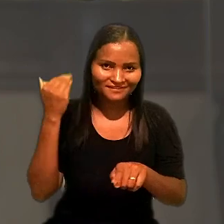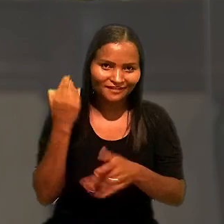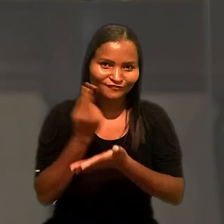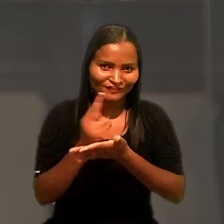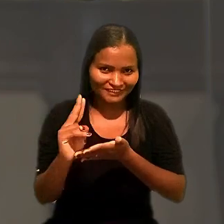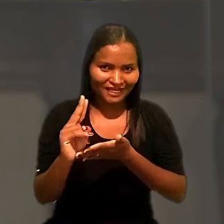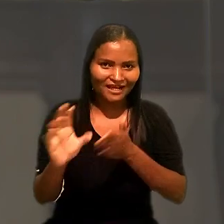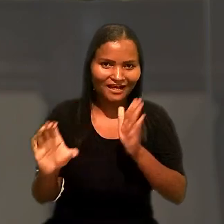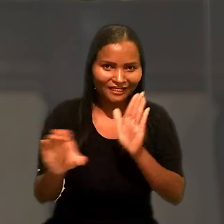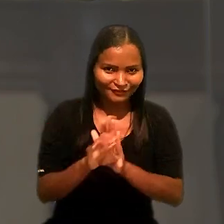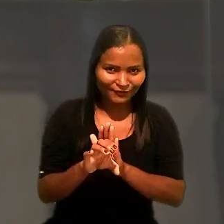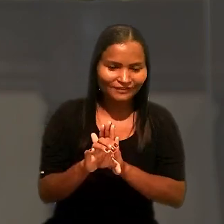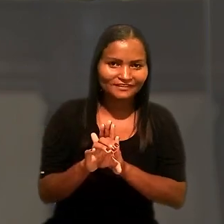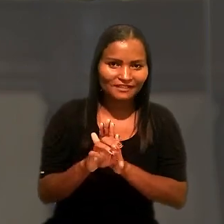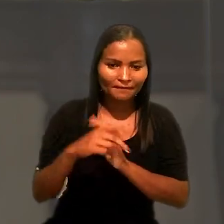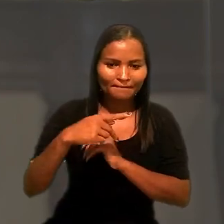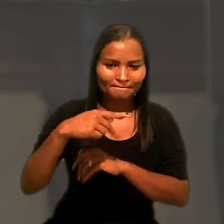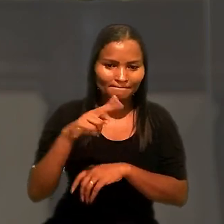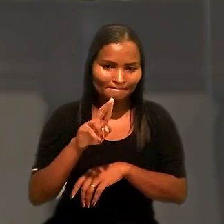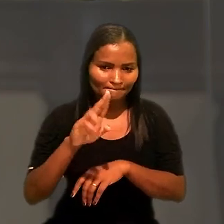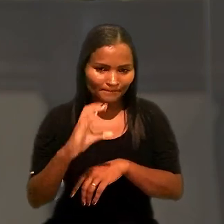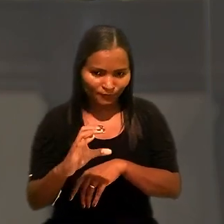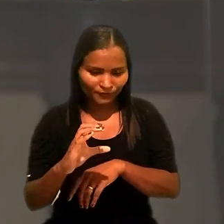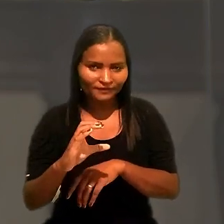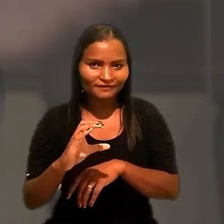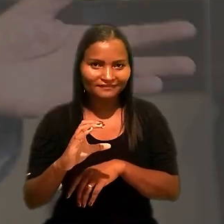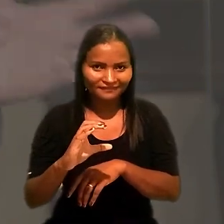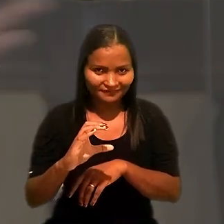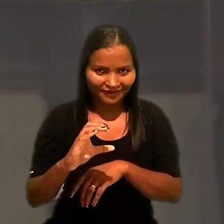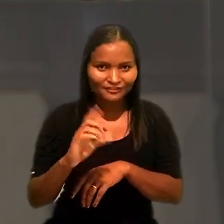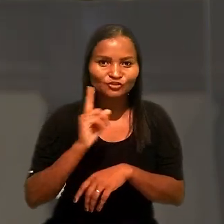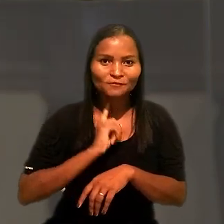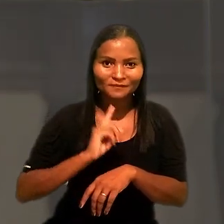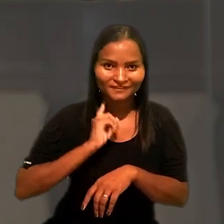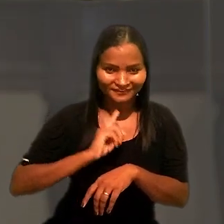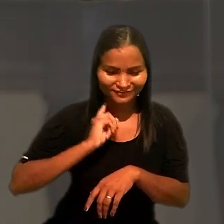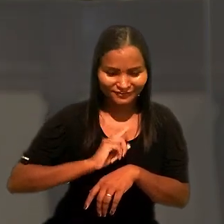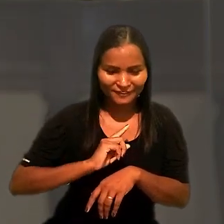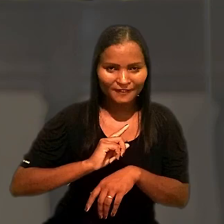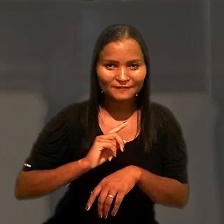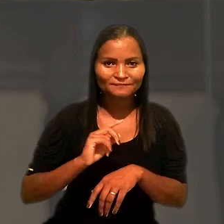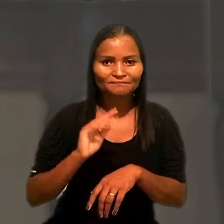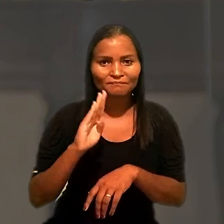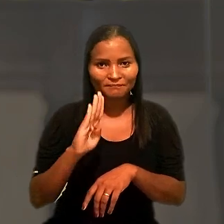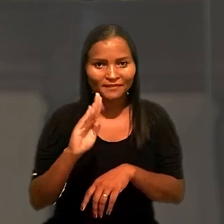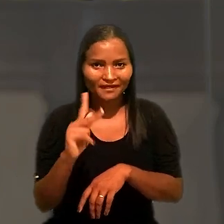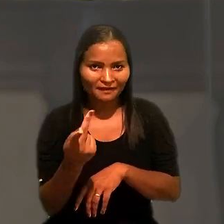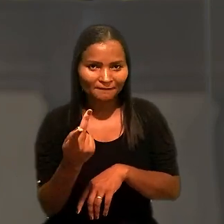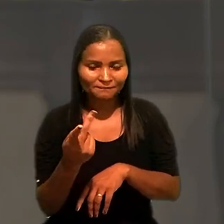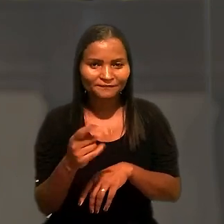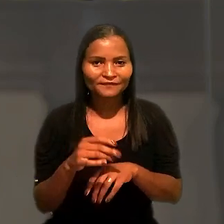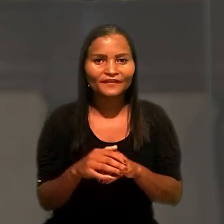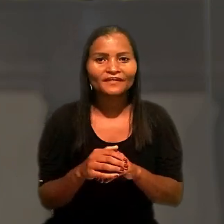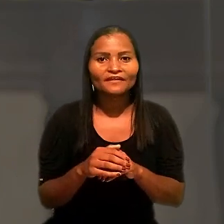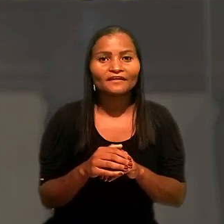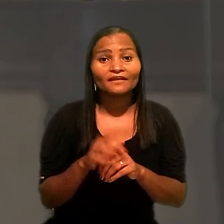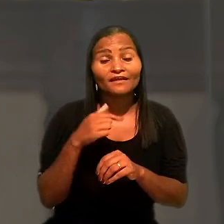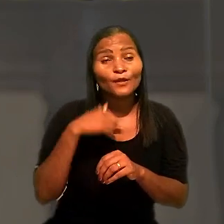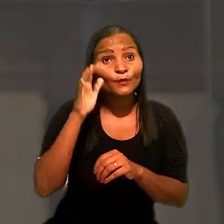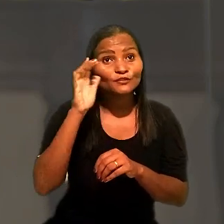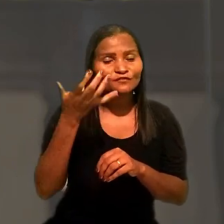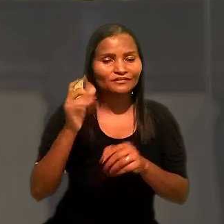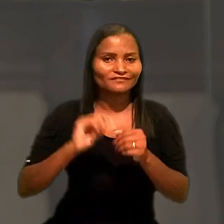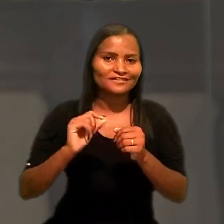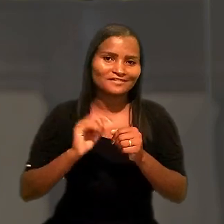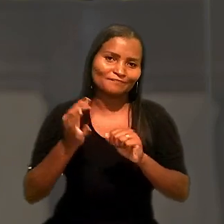ele se formou à época na Universidade Católica, posteriormente a PUC, de Minas Gerais, hein? De